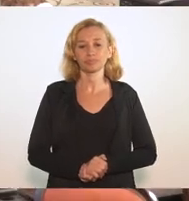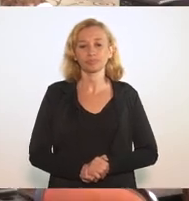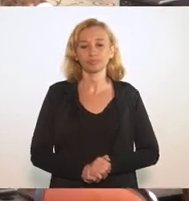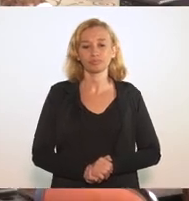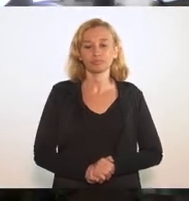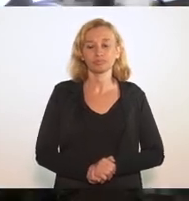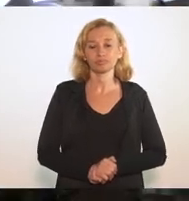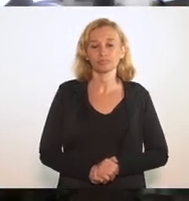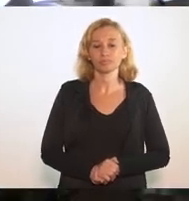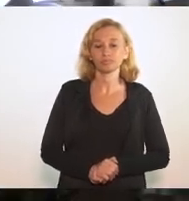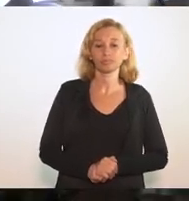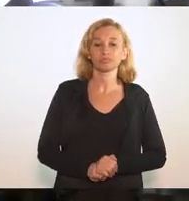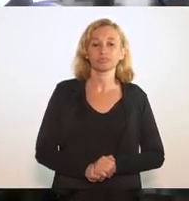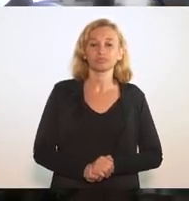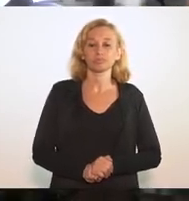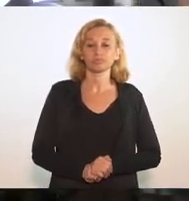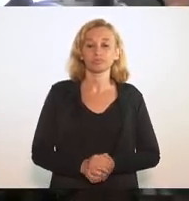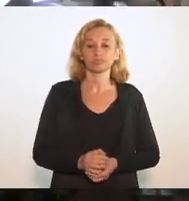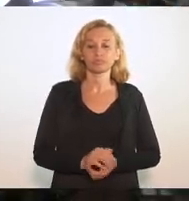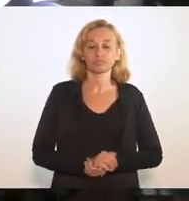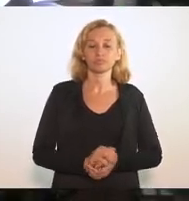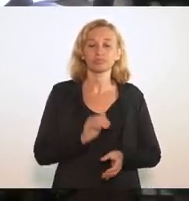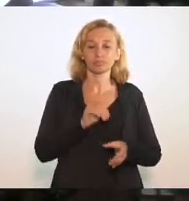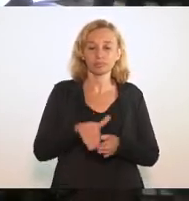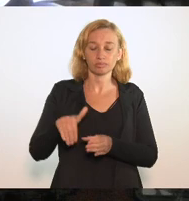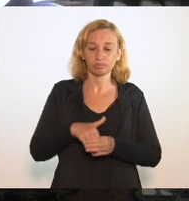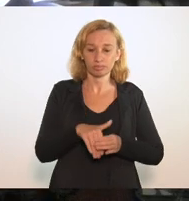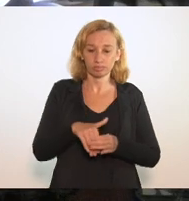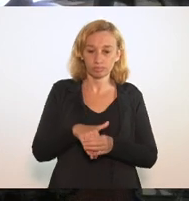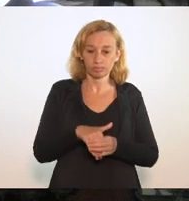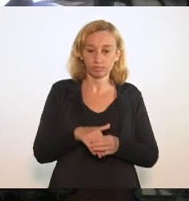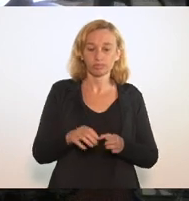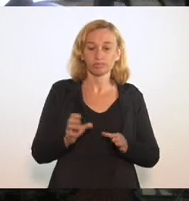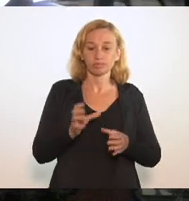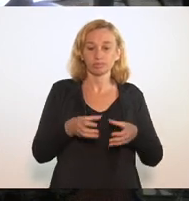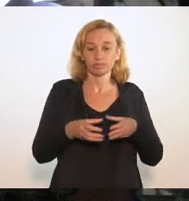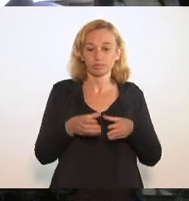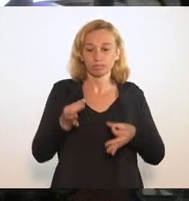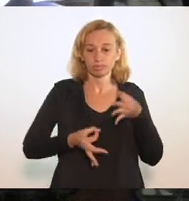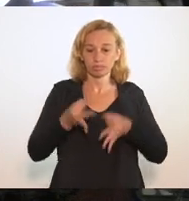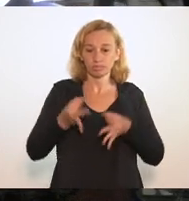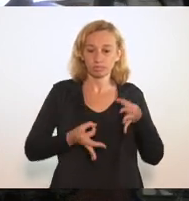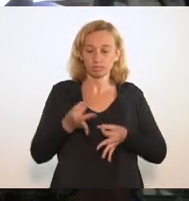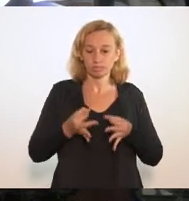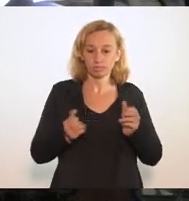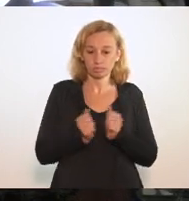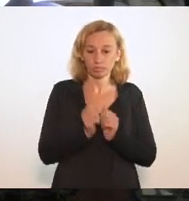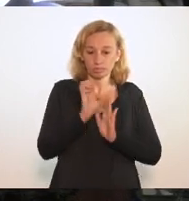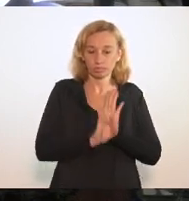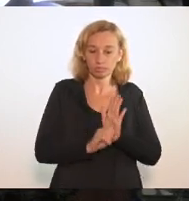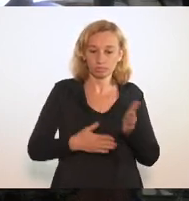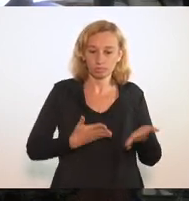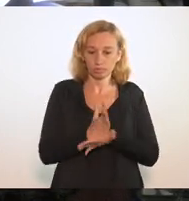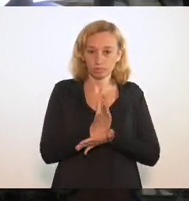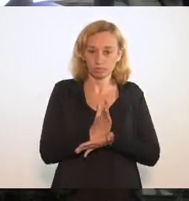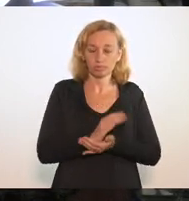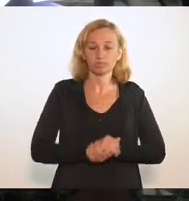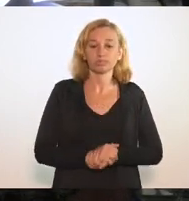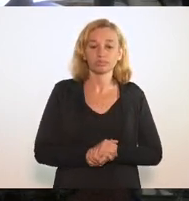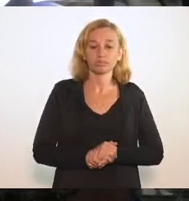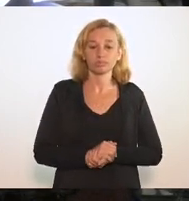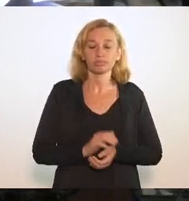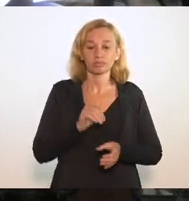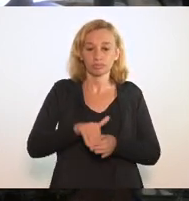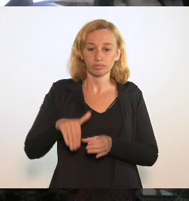Os pareceres emitidos em votação, parecer da Comissão de Constituição e Justiça, senhores, com emenda, senhores que aprovam, ministros, estão aprovados.